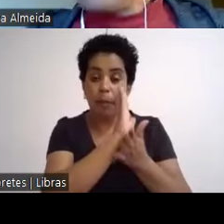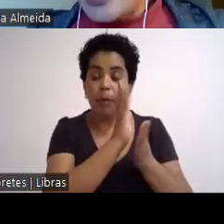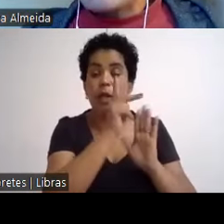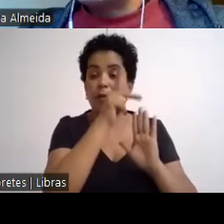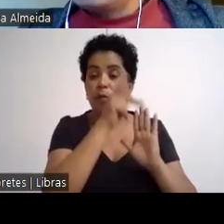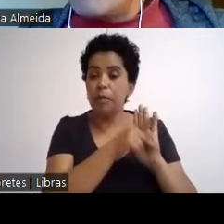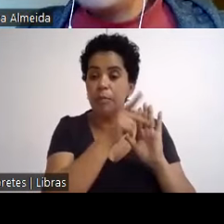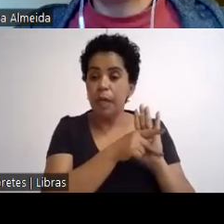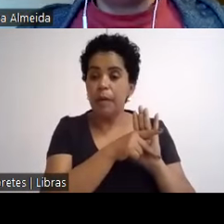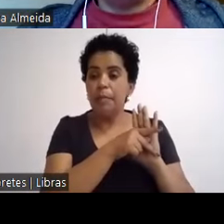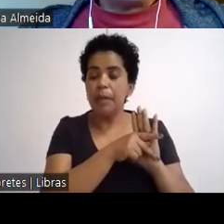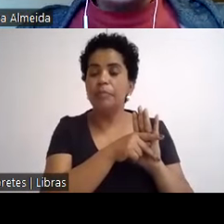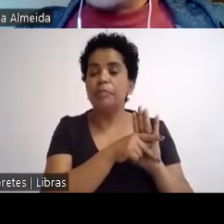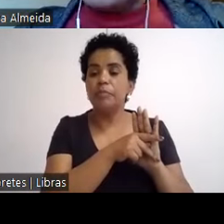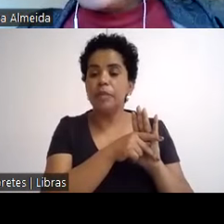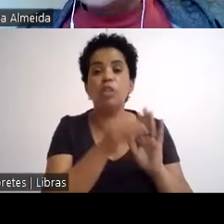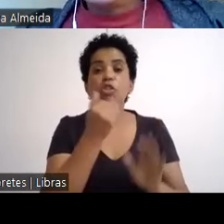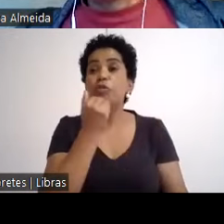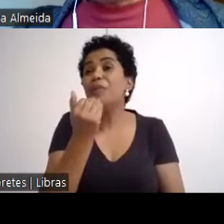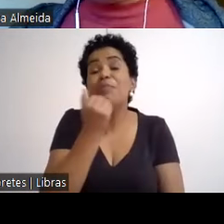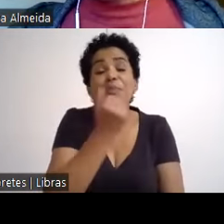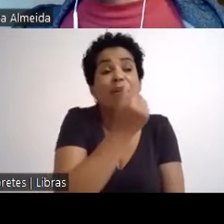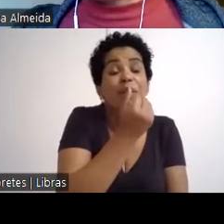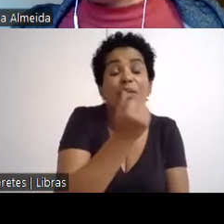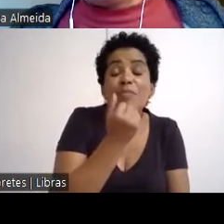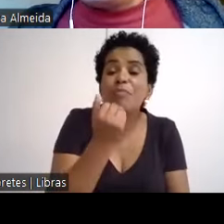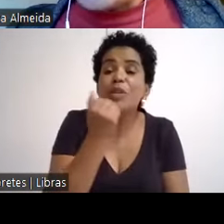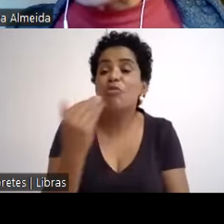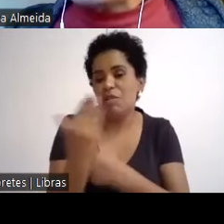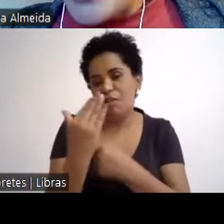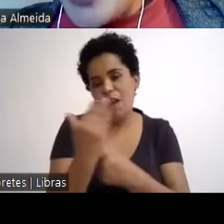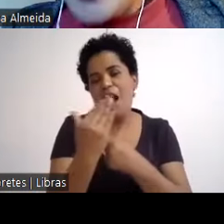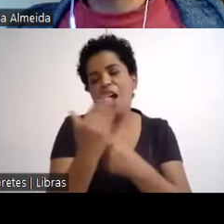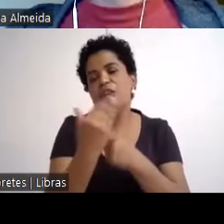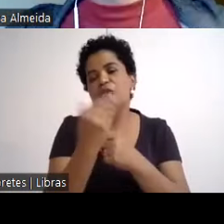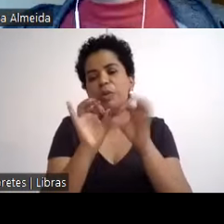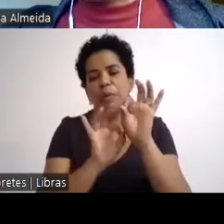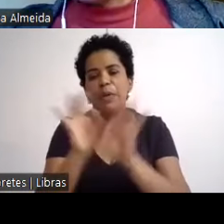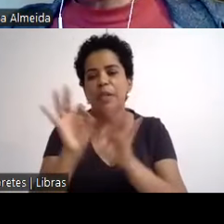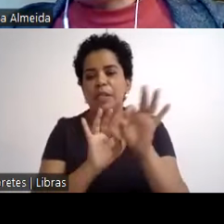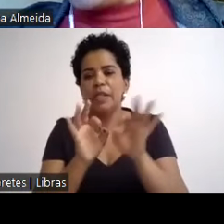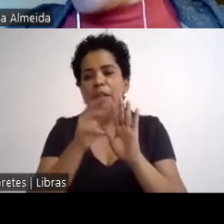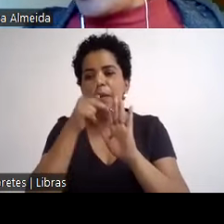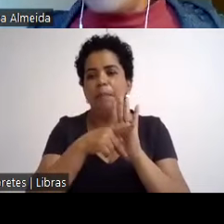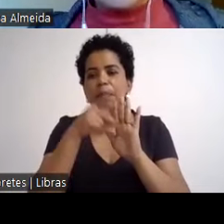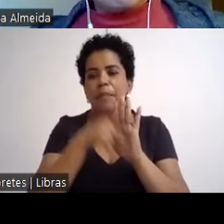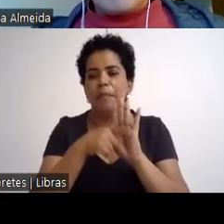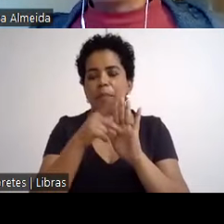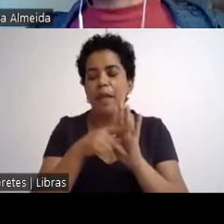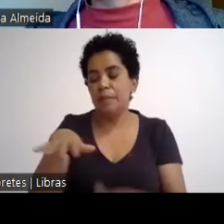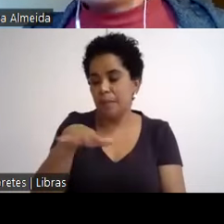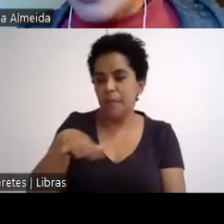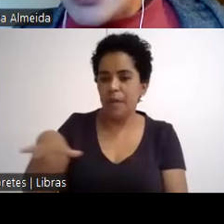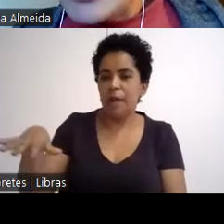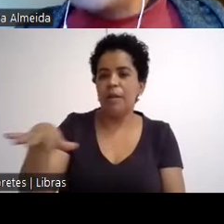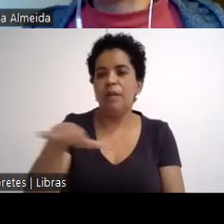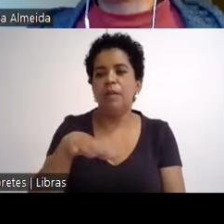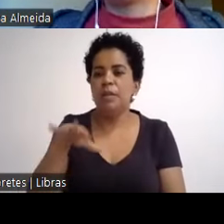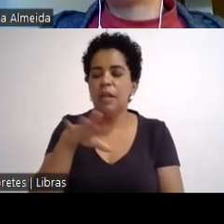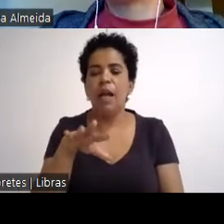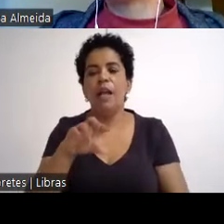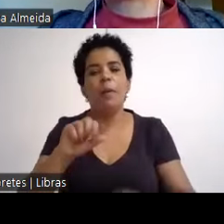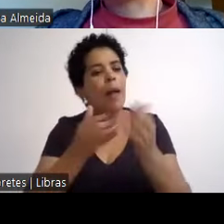Então, fala com a pessoa que estava organizando o evento do Hack and Play. A gente quer uma área do Hack and Play para fazer a validação